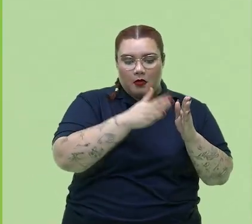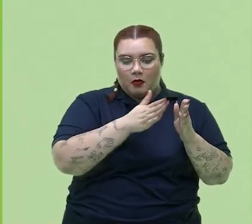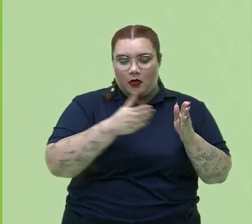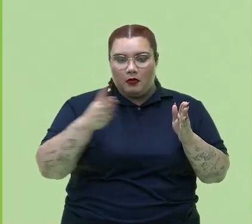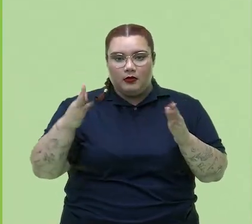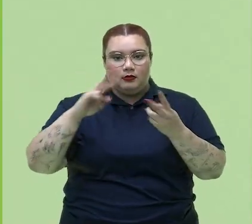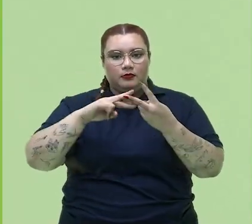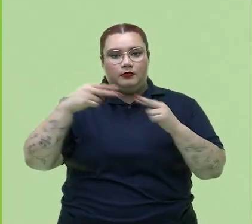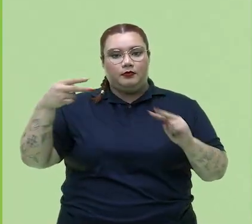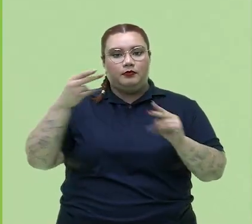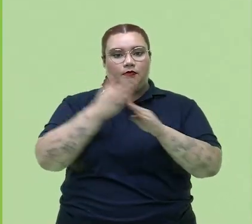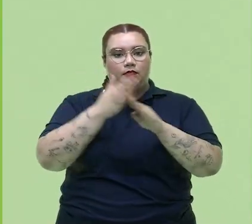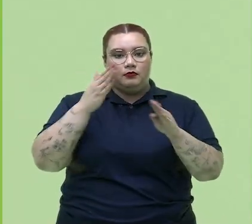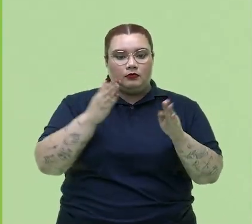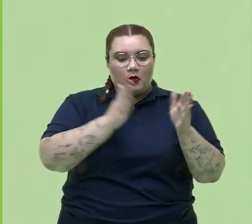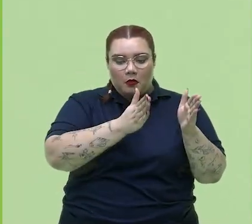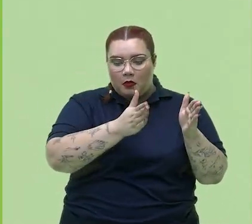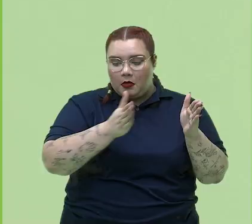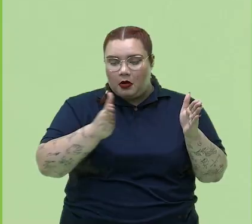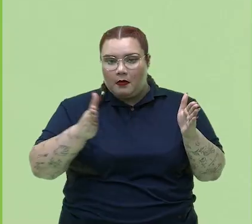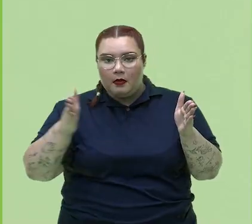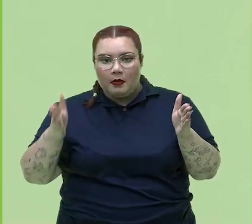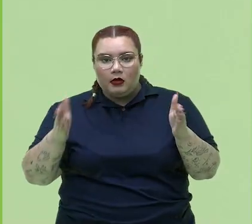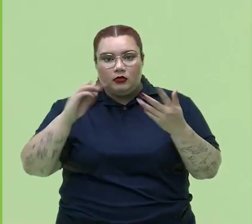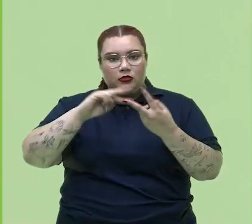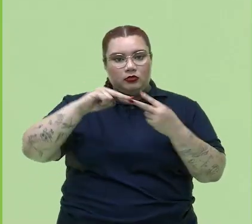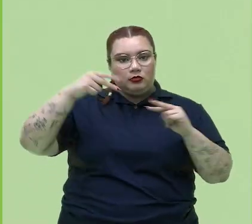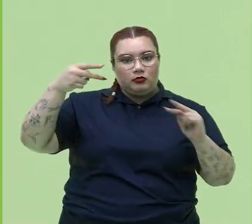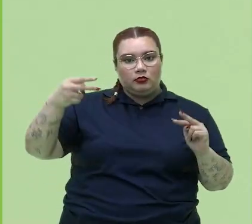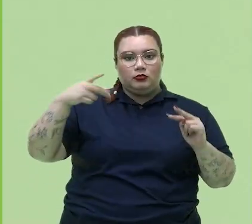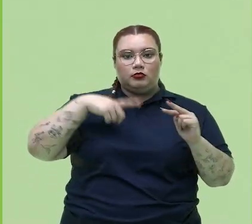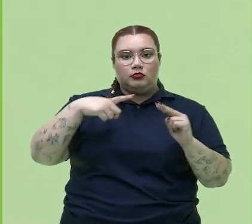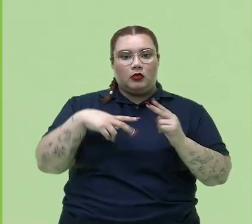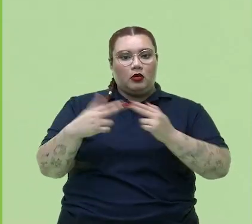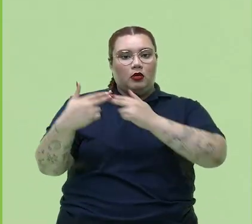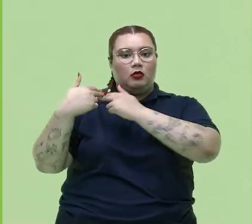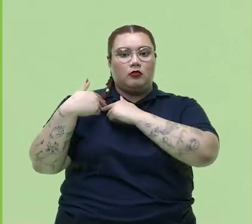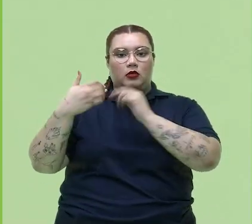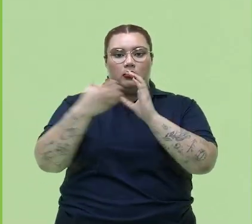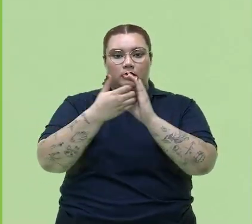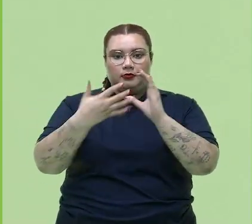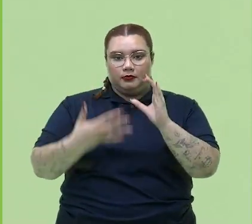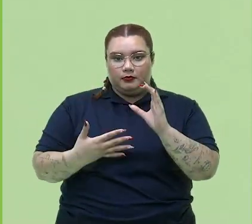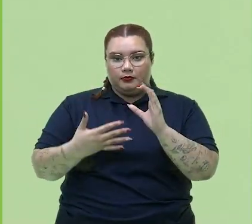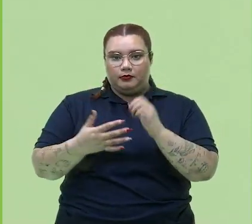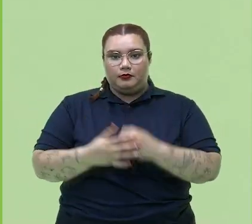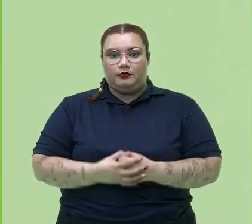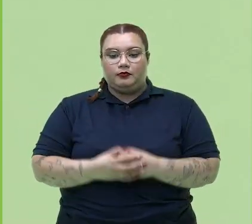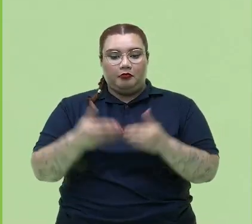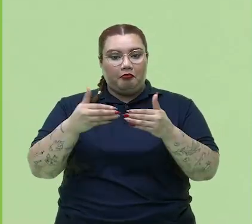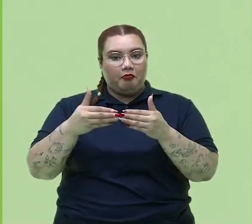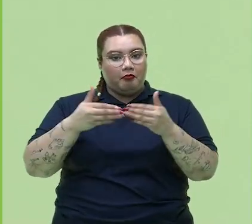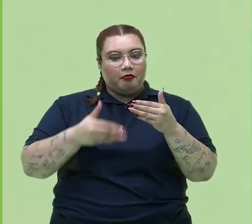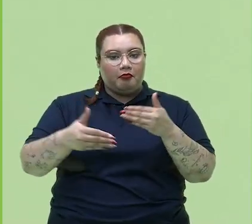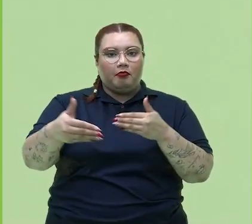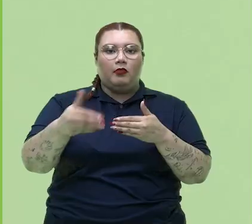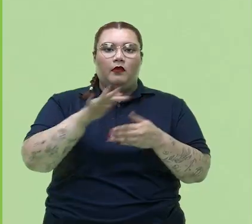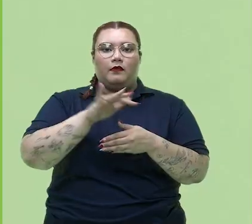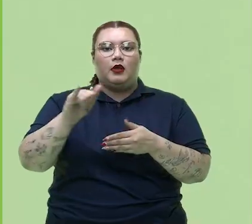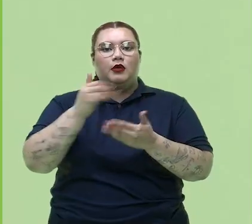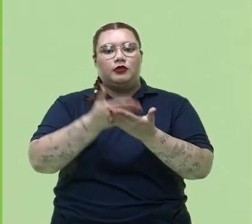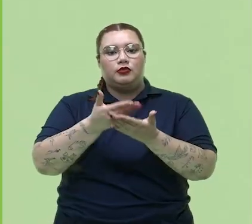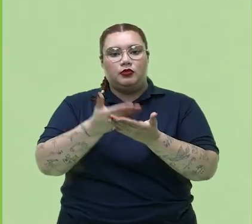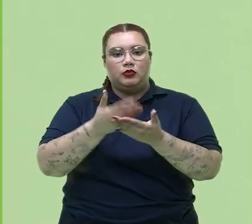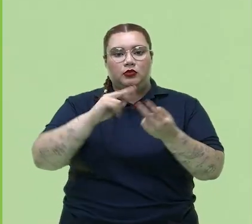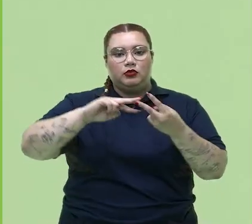né, e descobre que cada trecho dele ali formando um gene é responsável por uma característica. A partir daí, vai se estudar